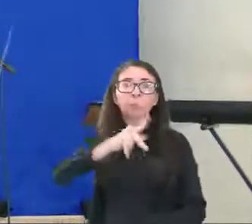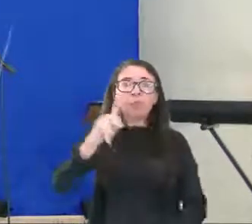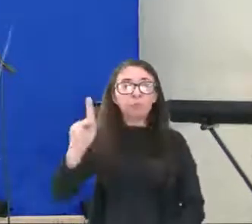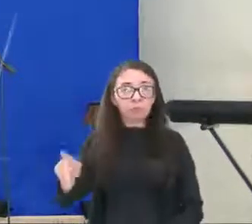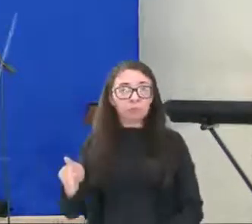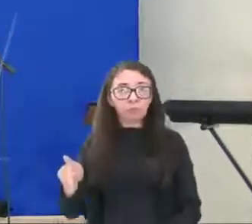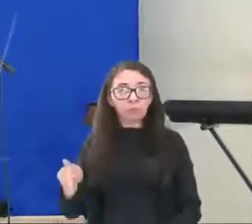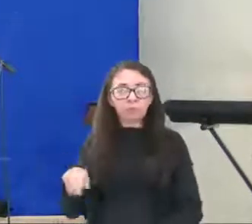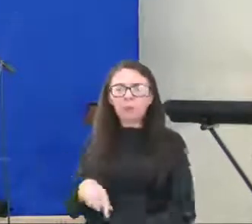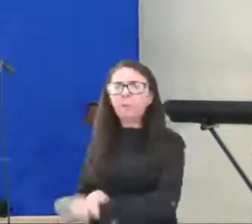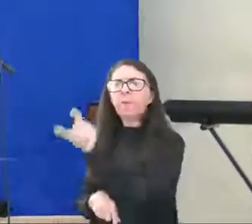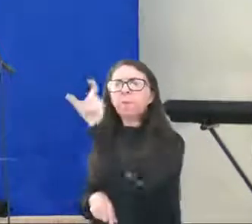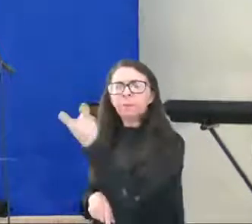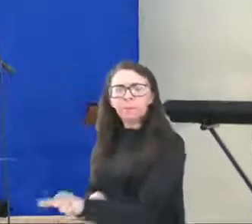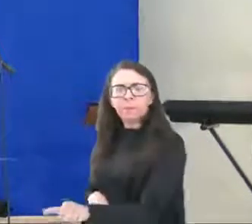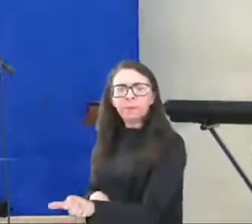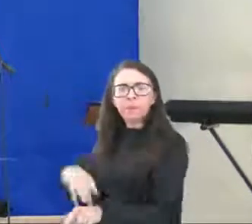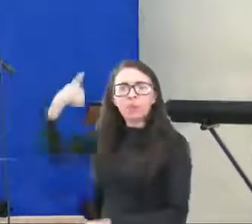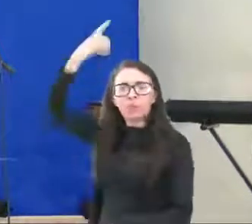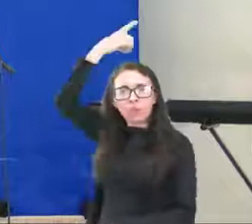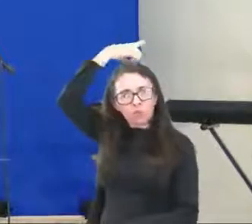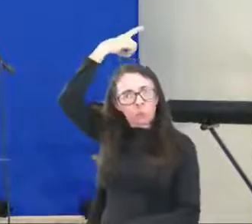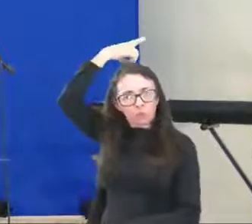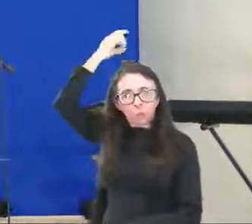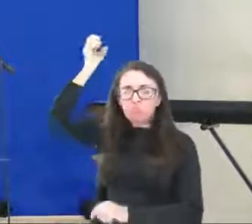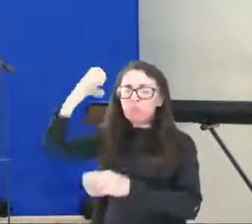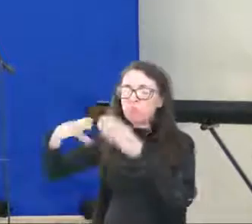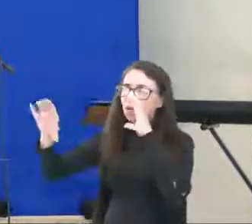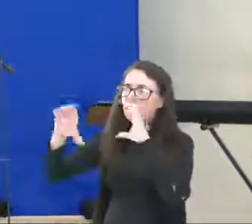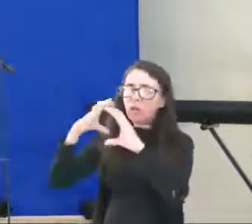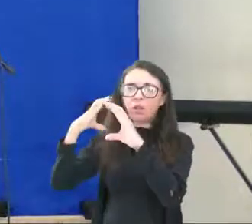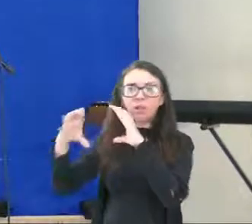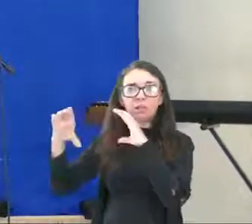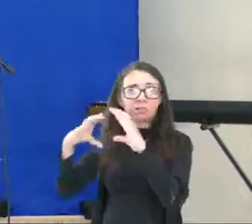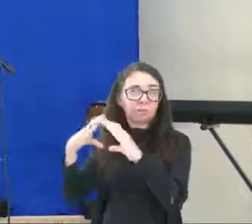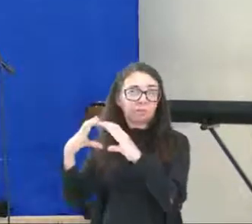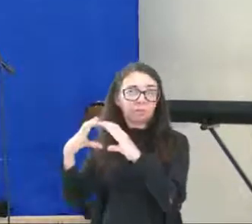responsabilidades dadas por Deus para o bem do corpo inteiro.